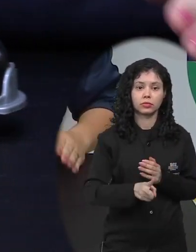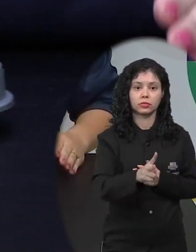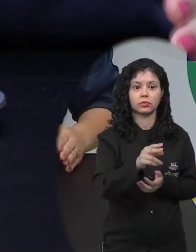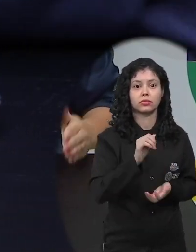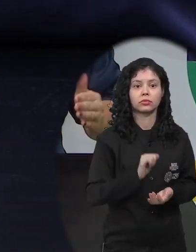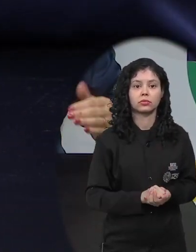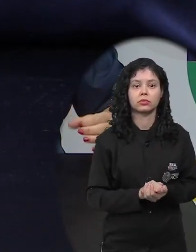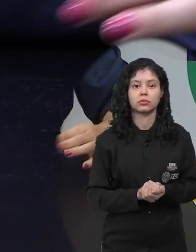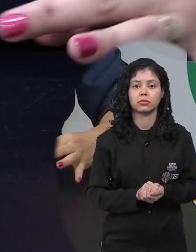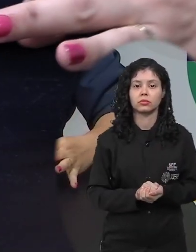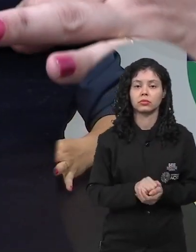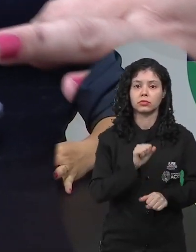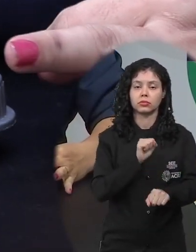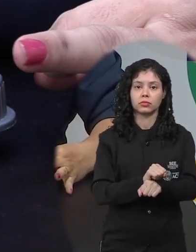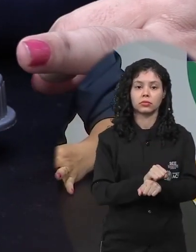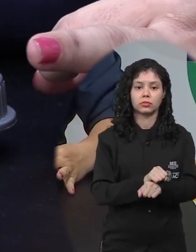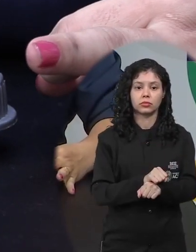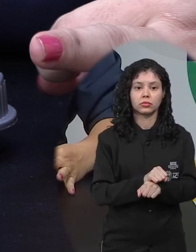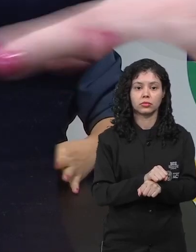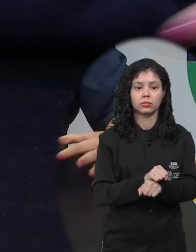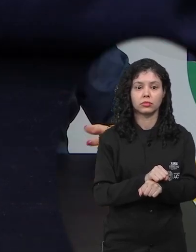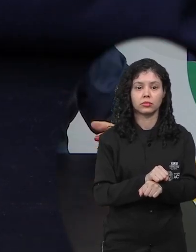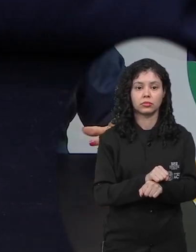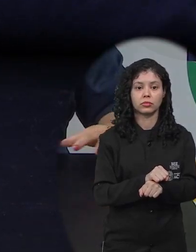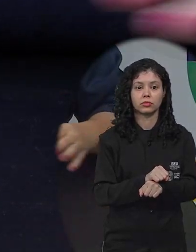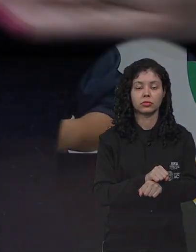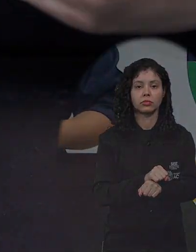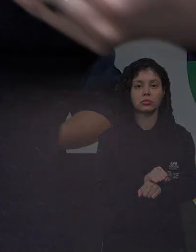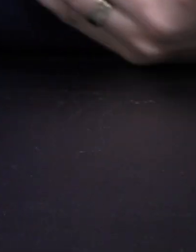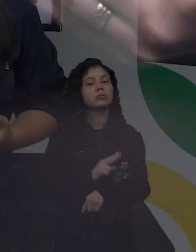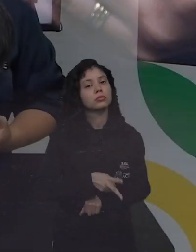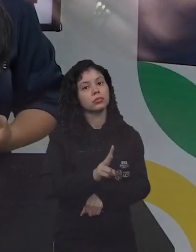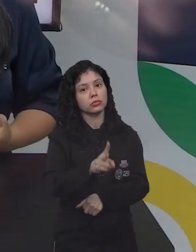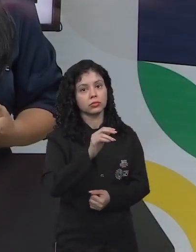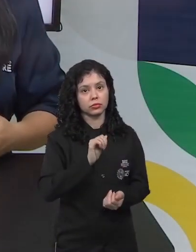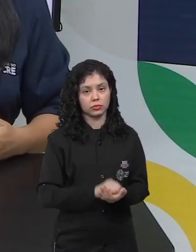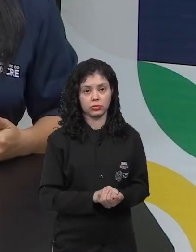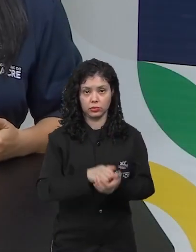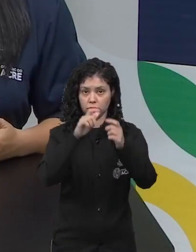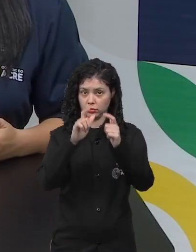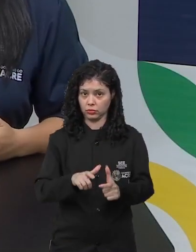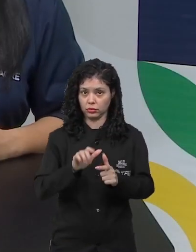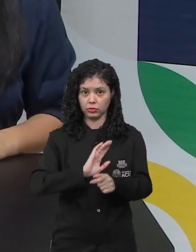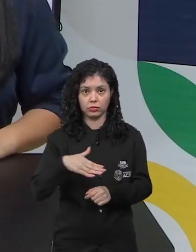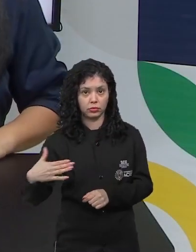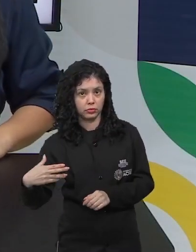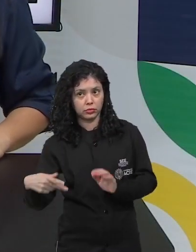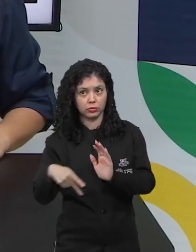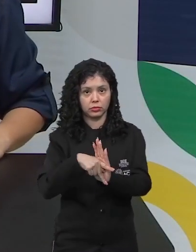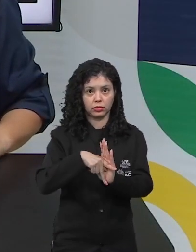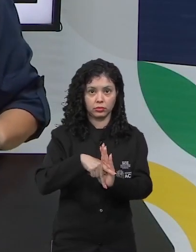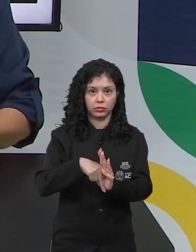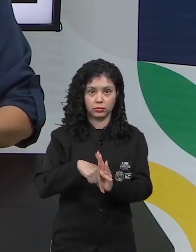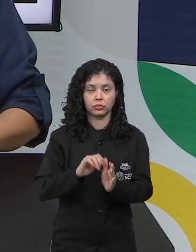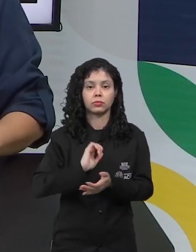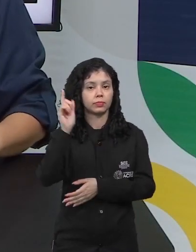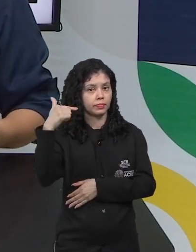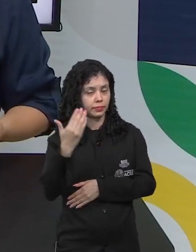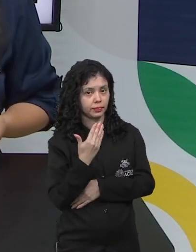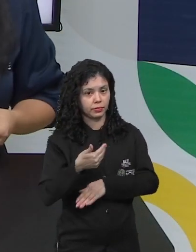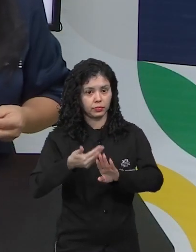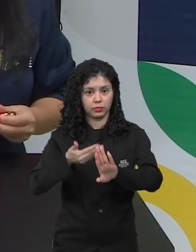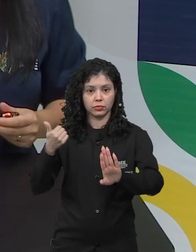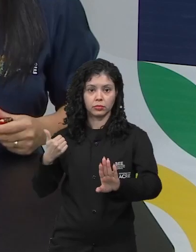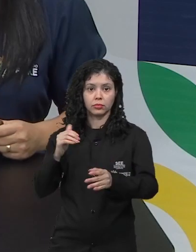quê? É continuar parada, ó. Mais uma vez, ela continuou no mesmo lugar enquanto, né, o carrinho ele foi para